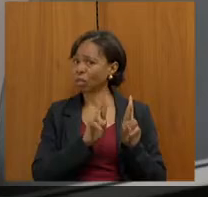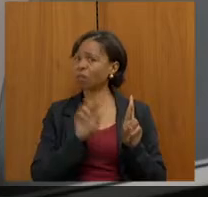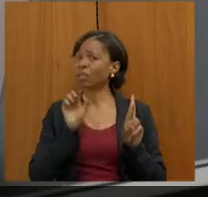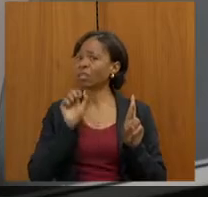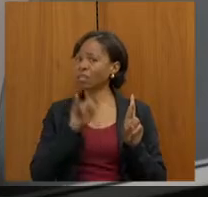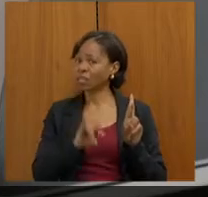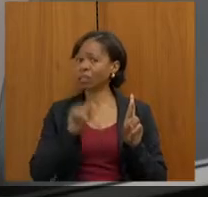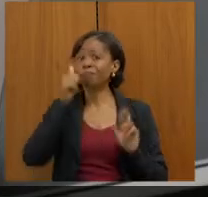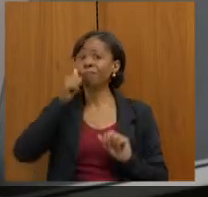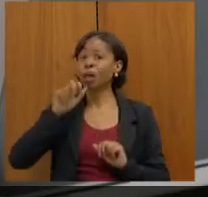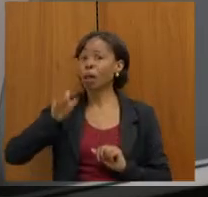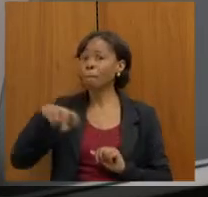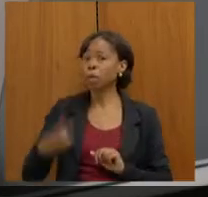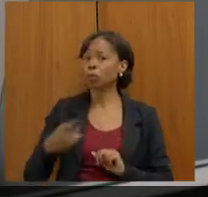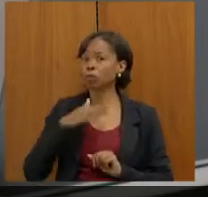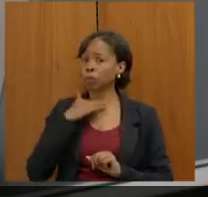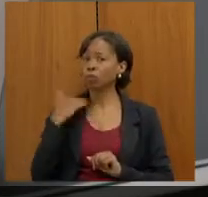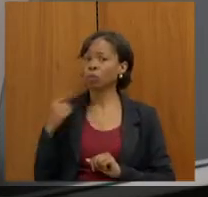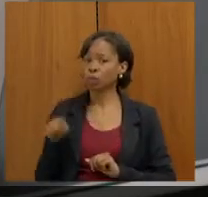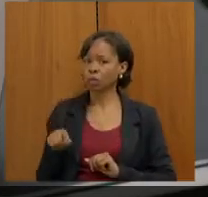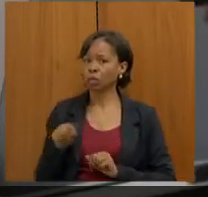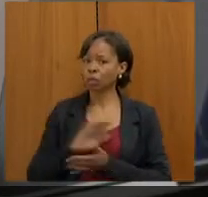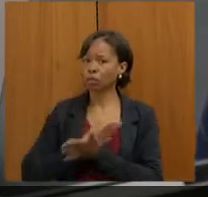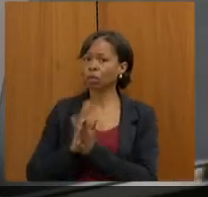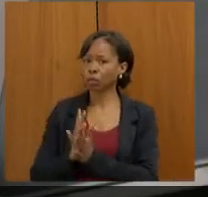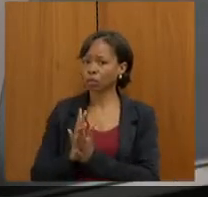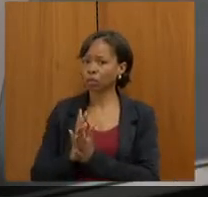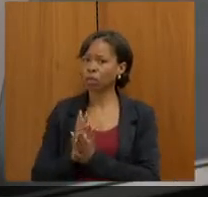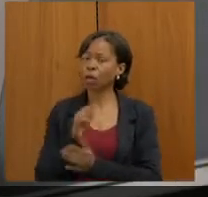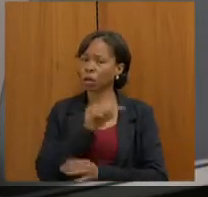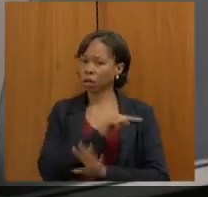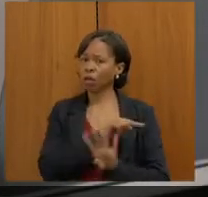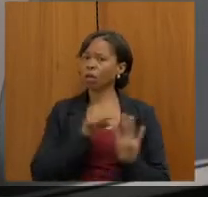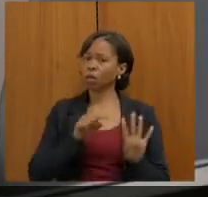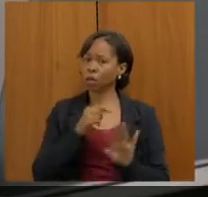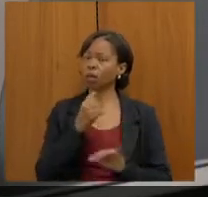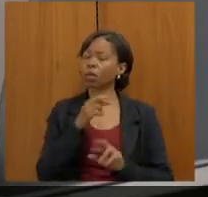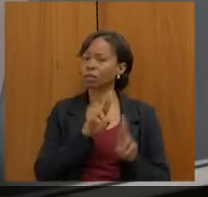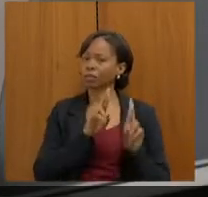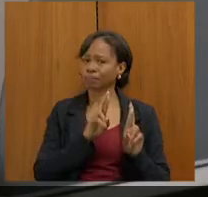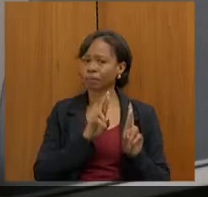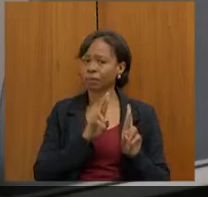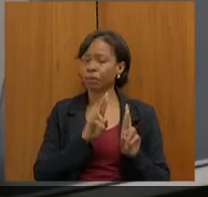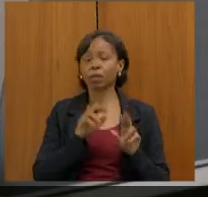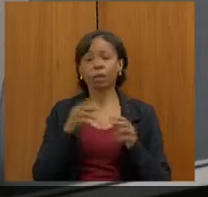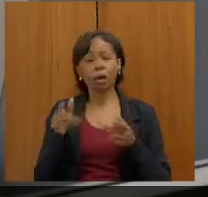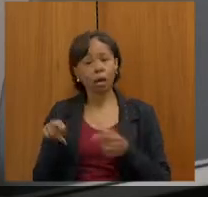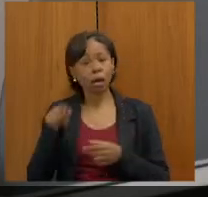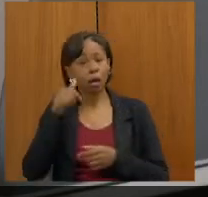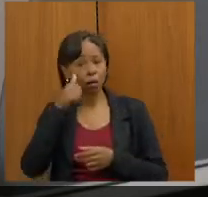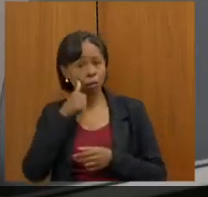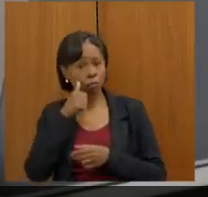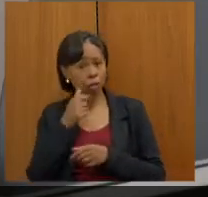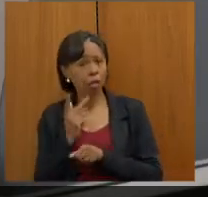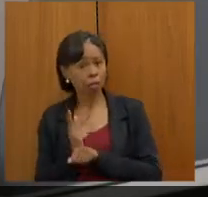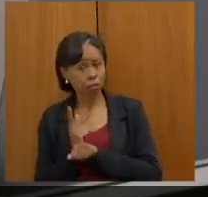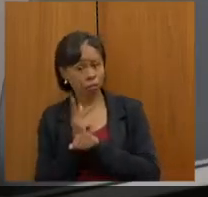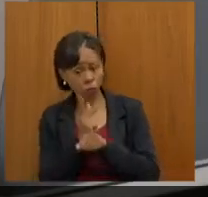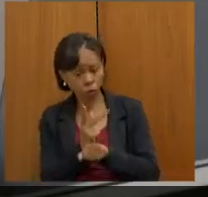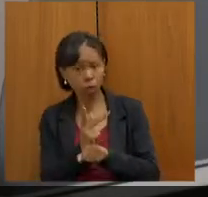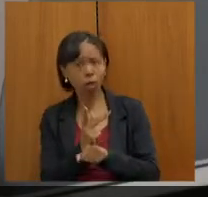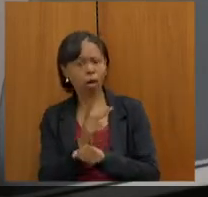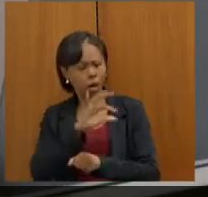a mulher precisa acima de tudo não só procurar a delegacia procurar ajuda a gente